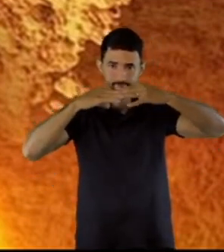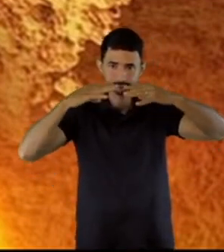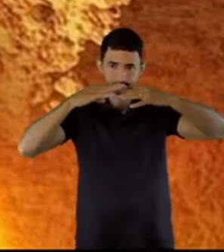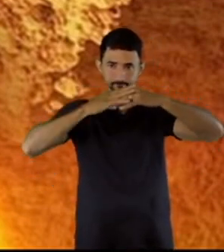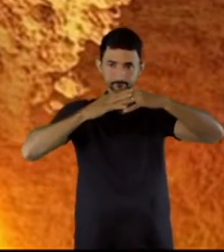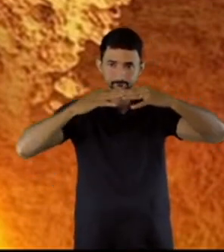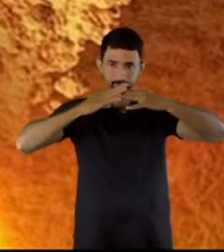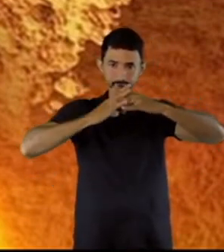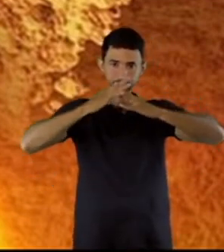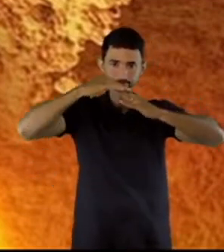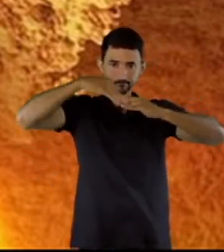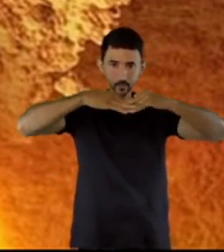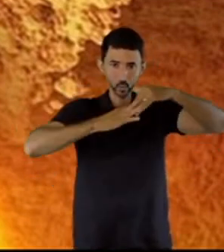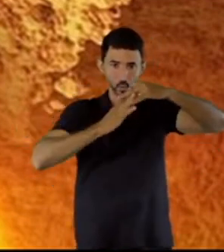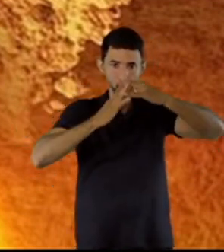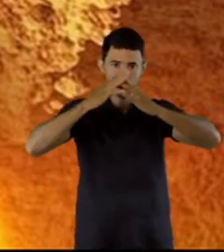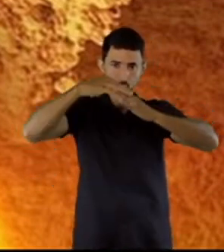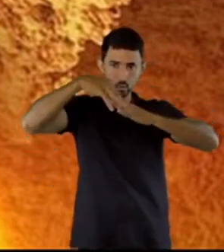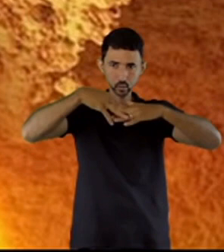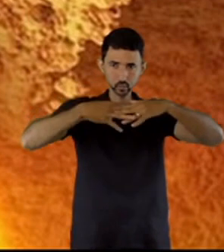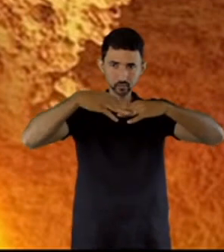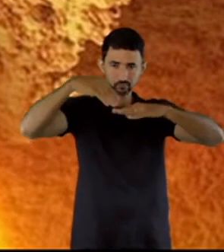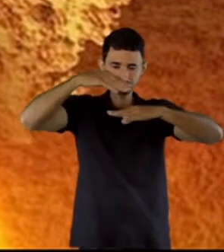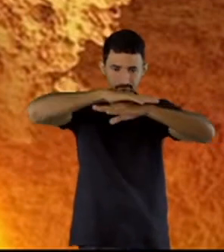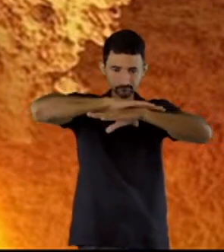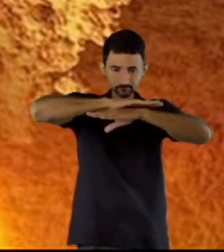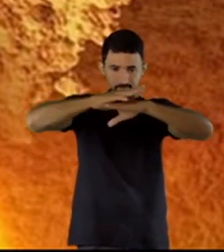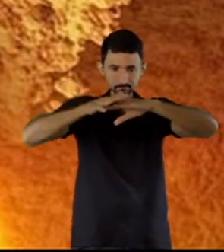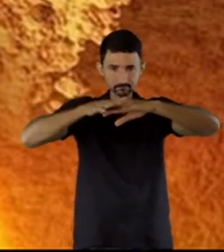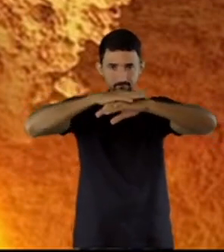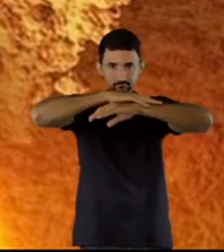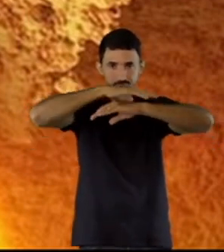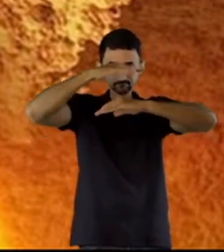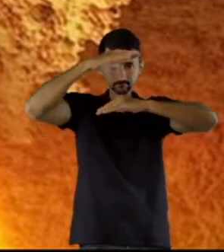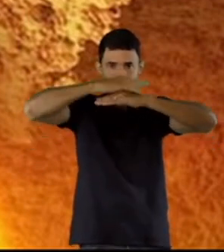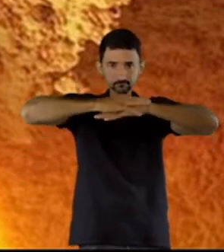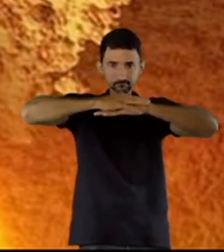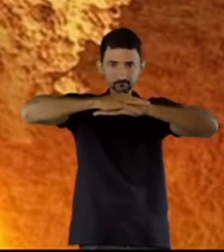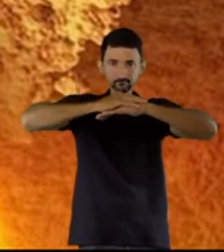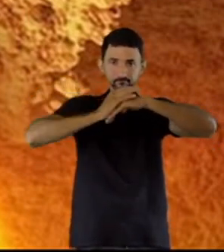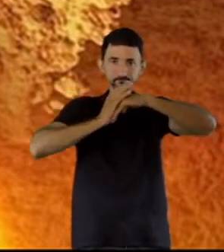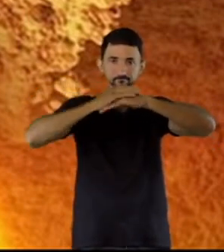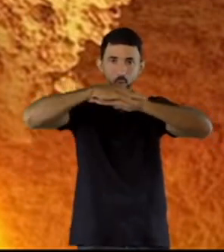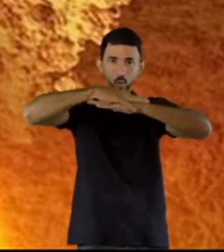estão aqui um pouco por dentro da crosta terrestre,